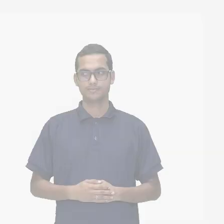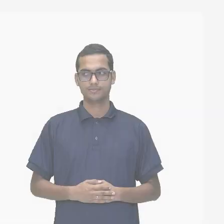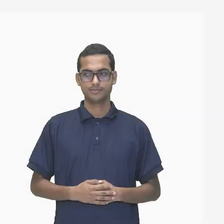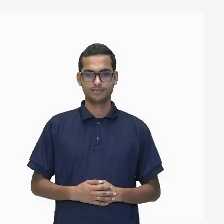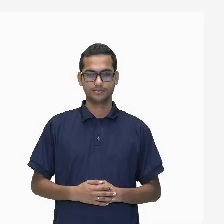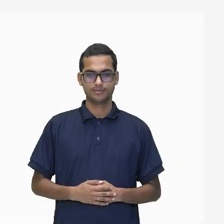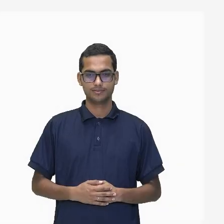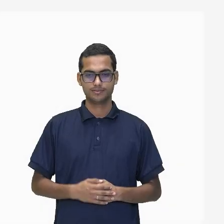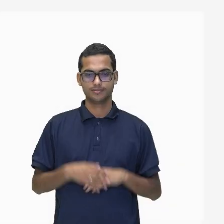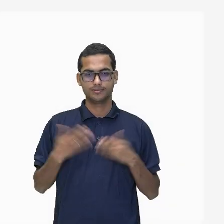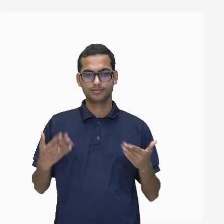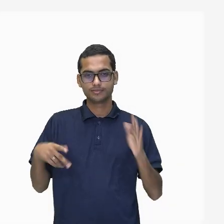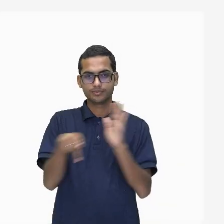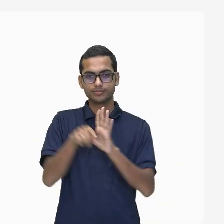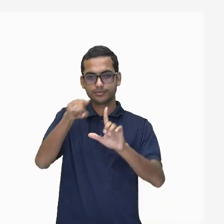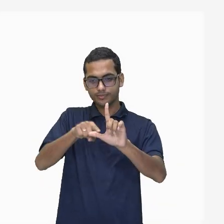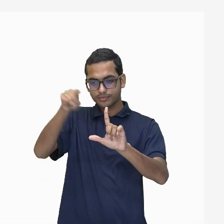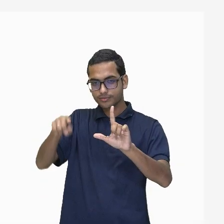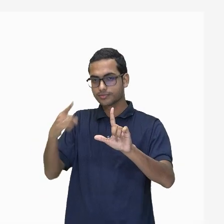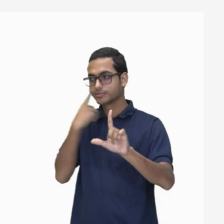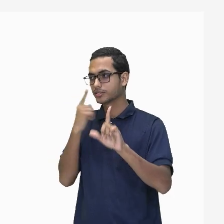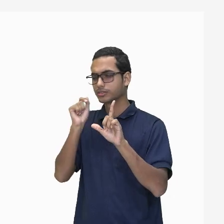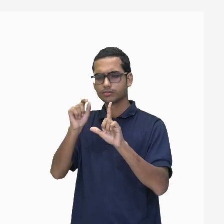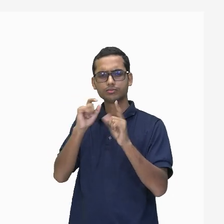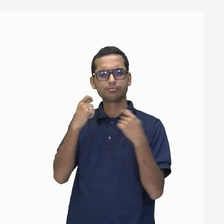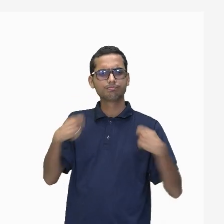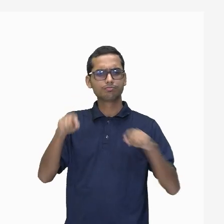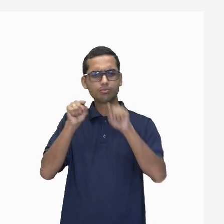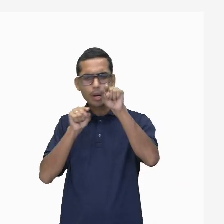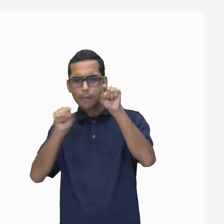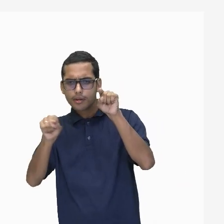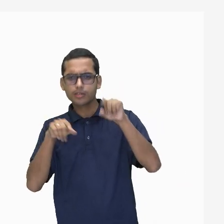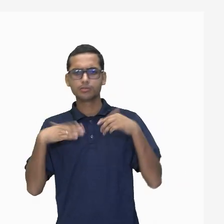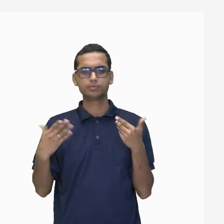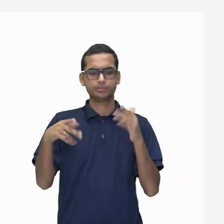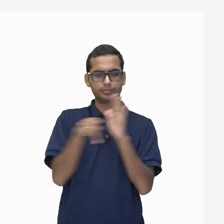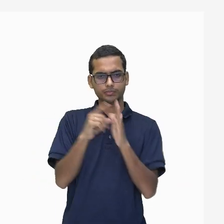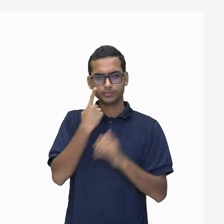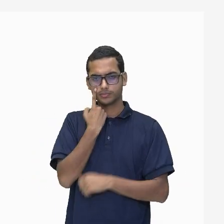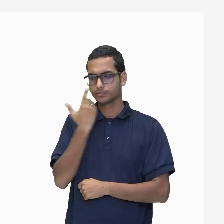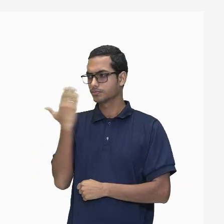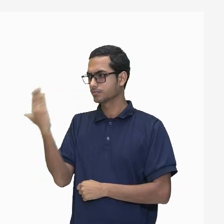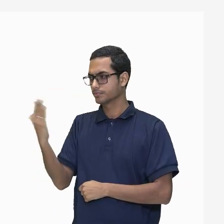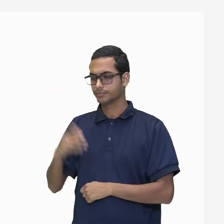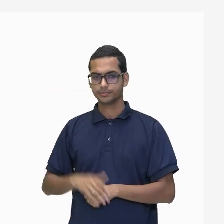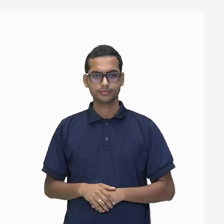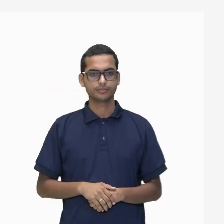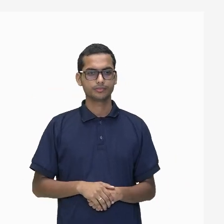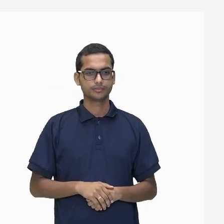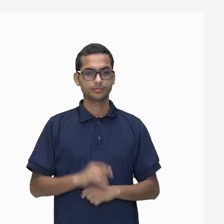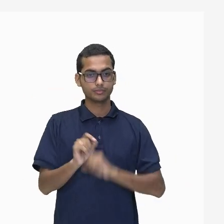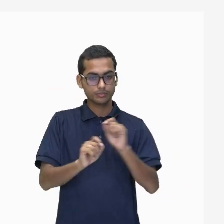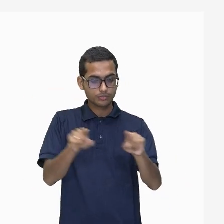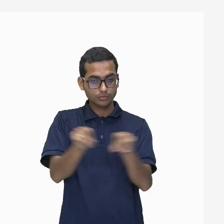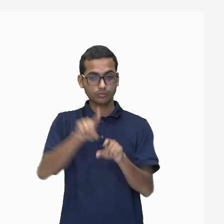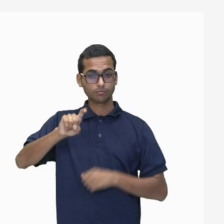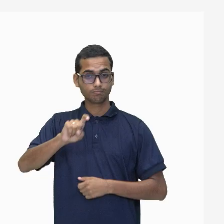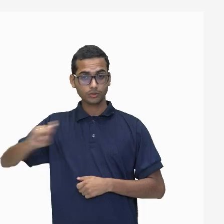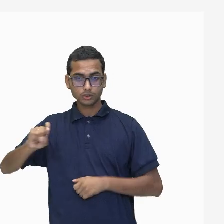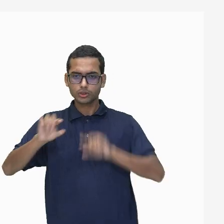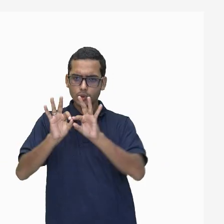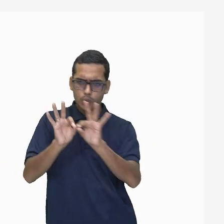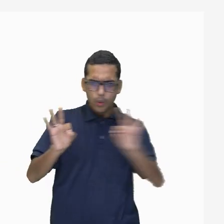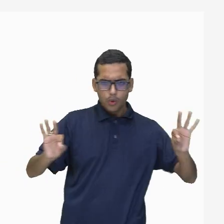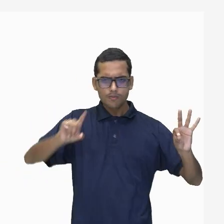gráfico, eu preciso marcar 2 pontos. Qual é esse ponto? No eixo das abscissas, no eixo de x, eu